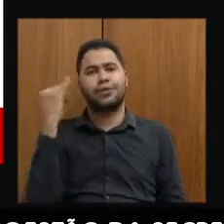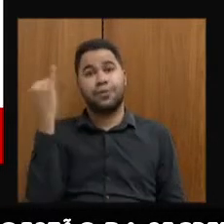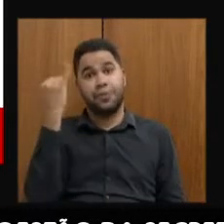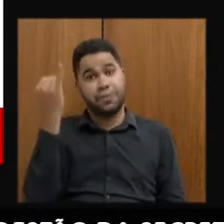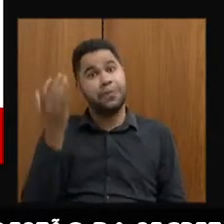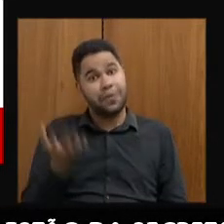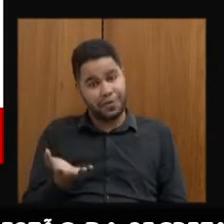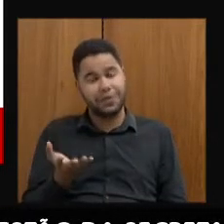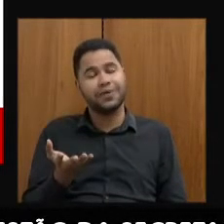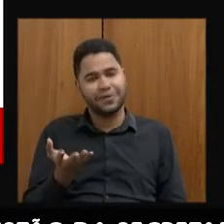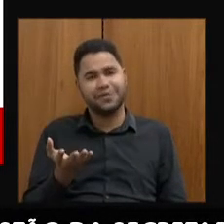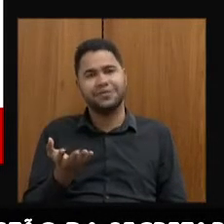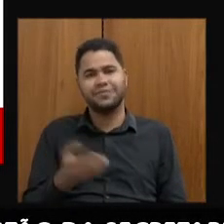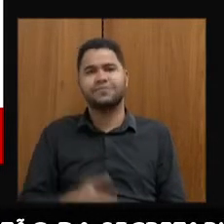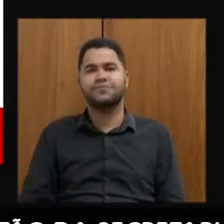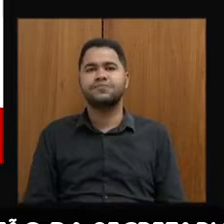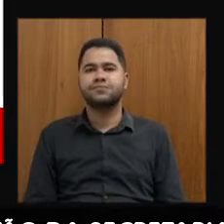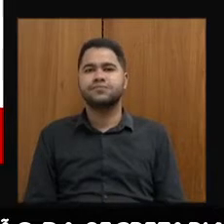importante